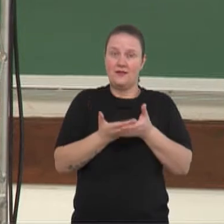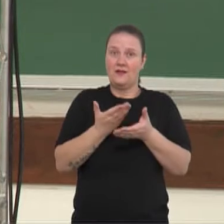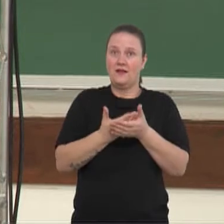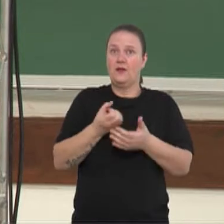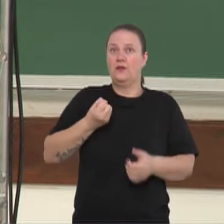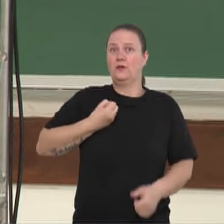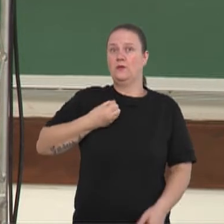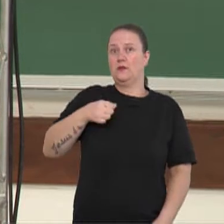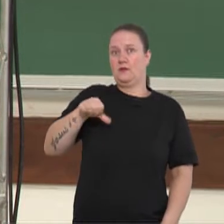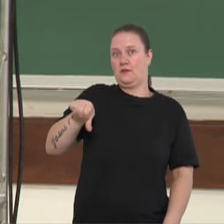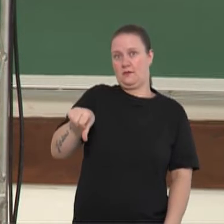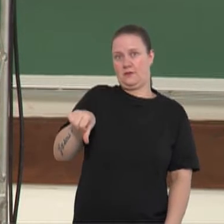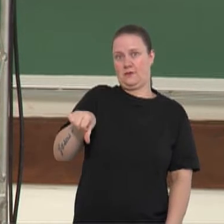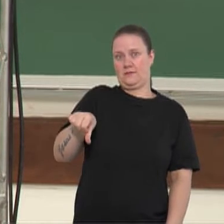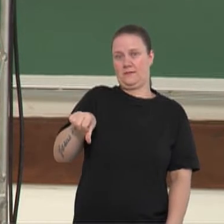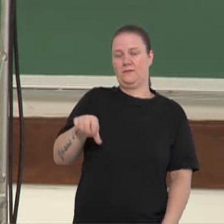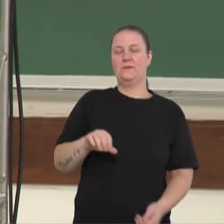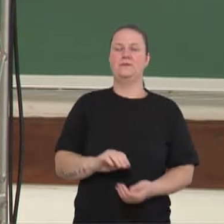9.